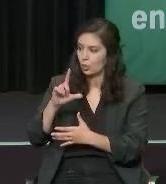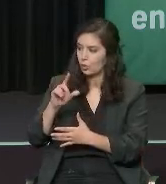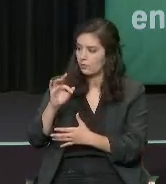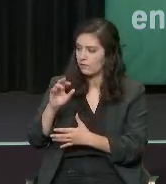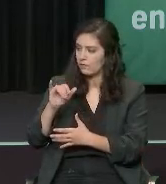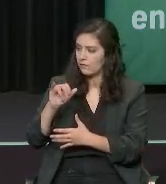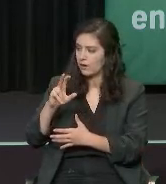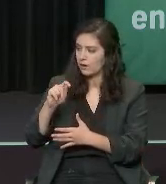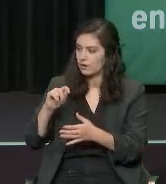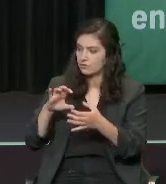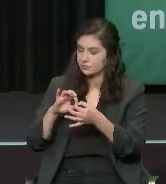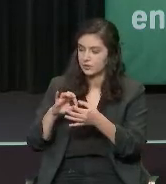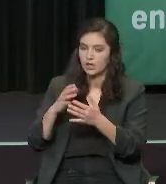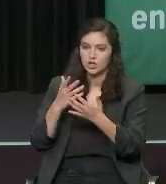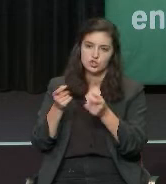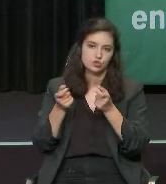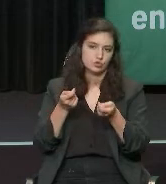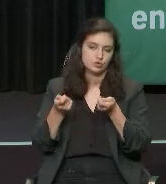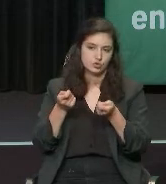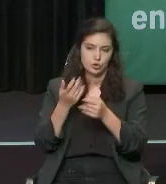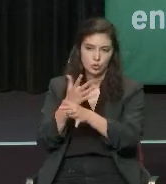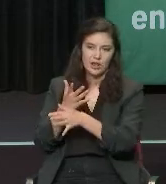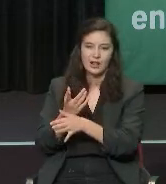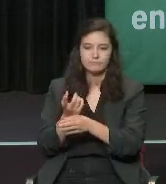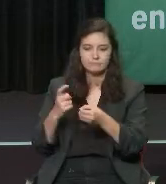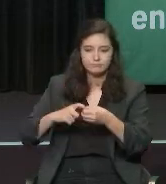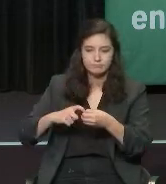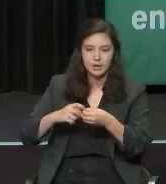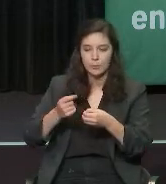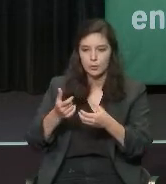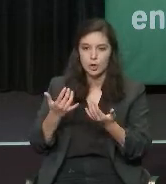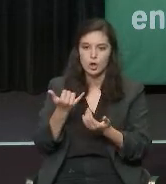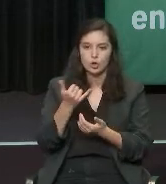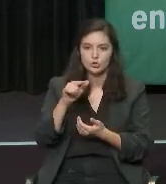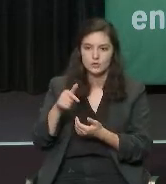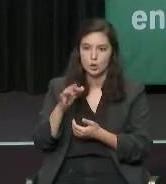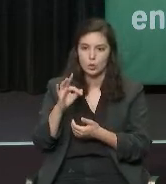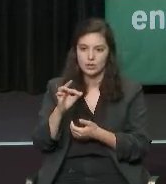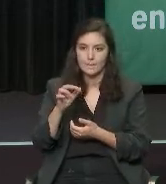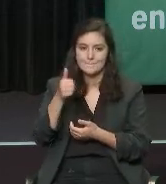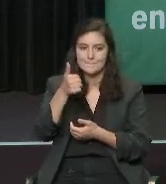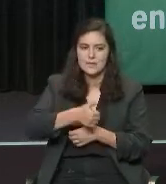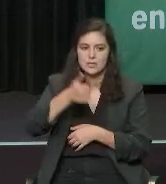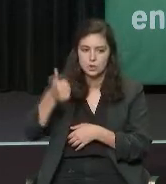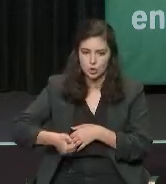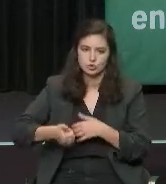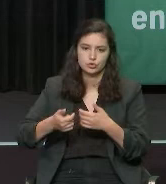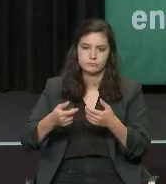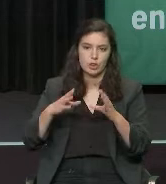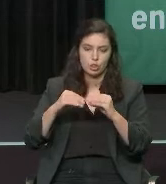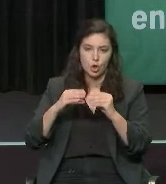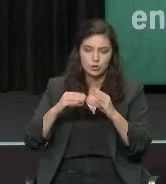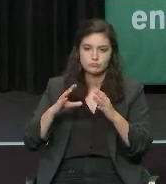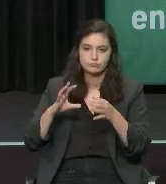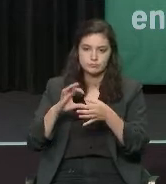integrada dos fogos. Gestão dos fogos, eles ainda estão pouco integrados, gastam 2,4 bilhões de dólares por ano em supressão e